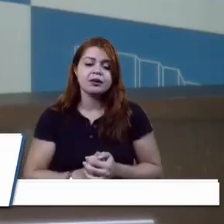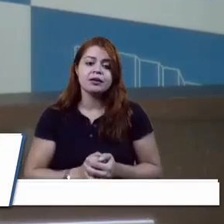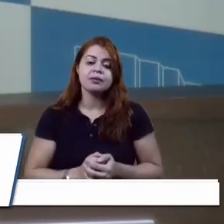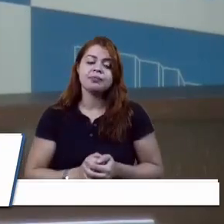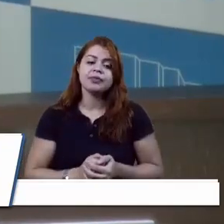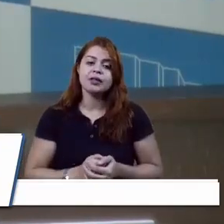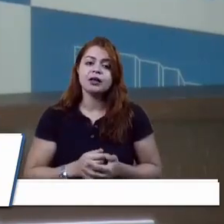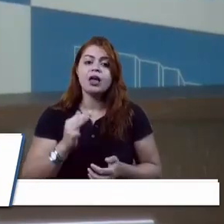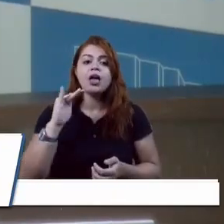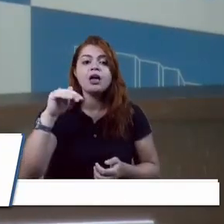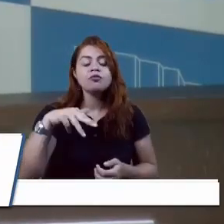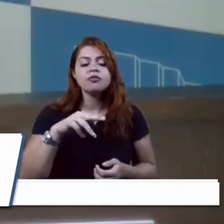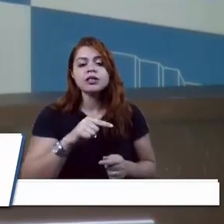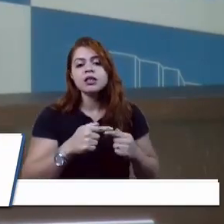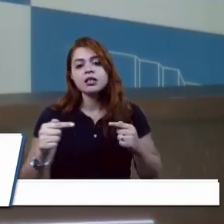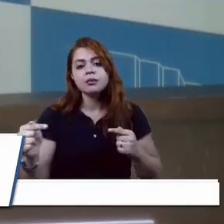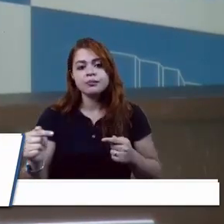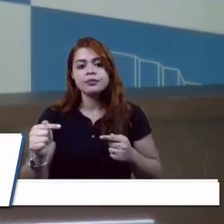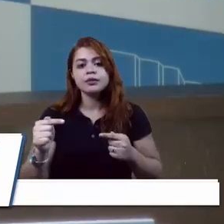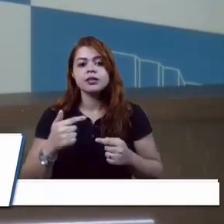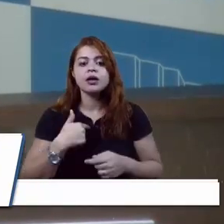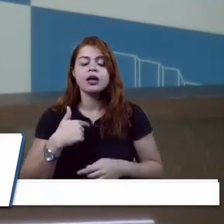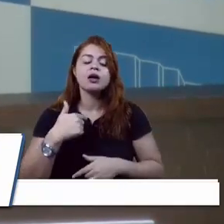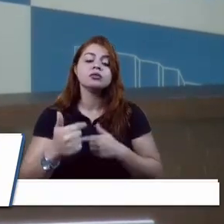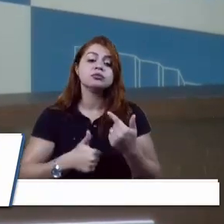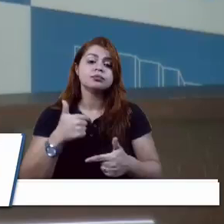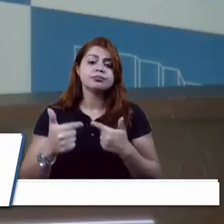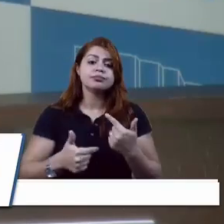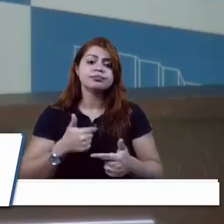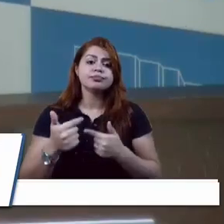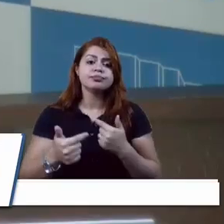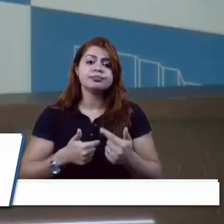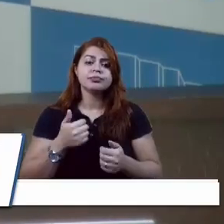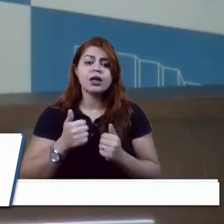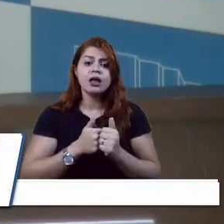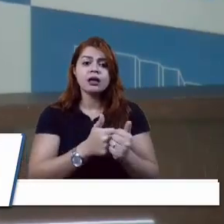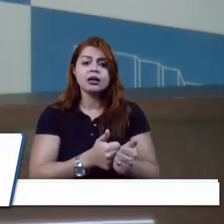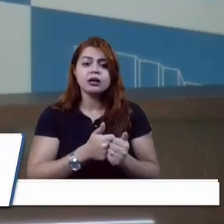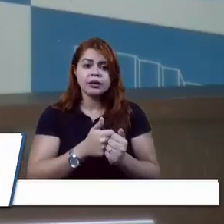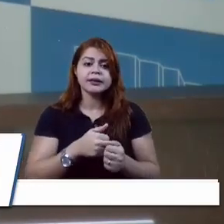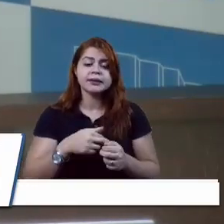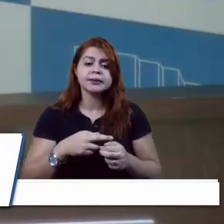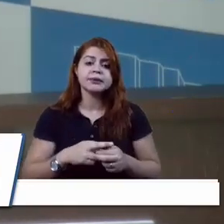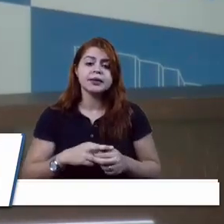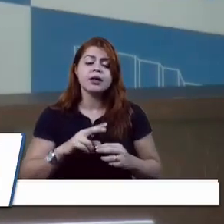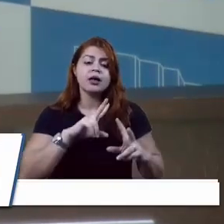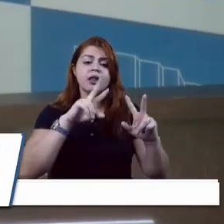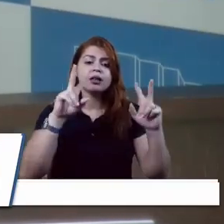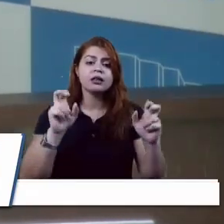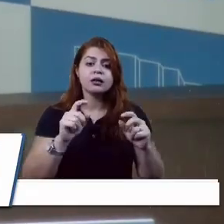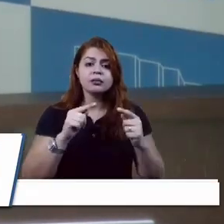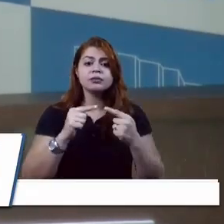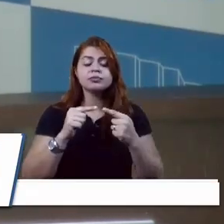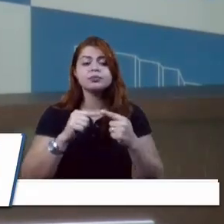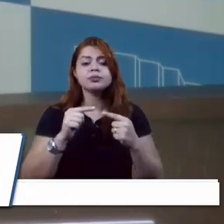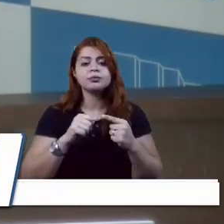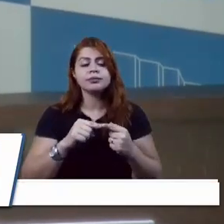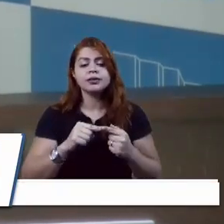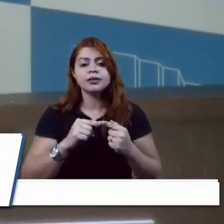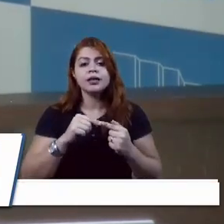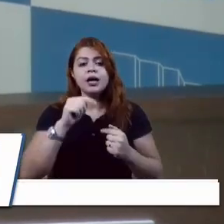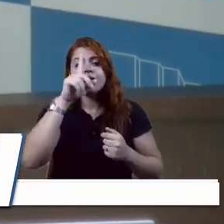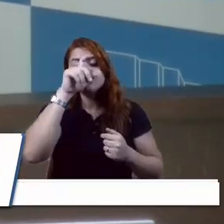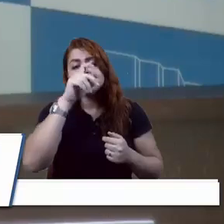todo correndo atrás em relação a isso. PS infantil, Álvaro Azul, as UPAs e acompanhando